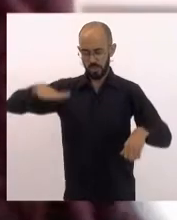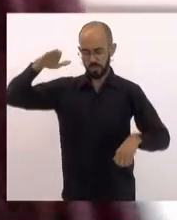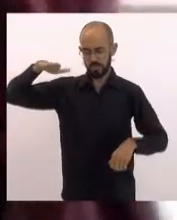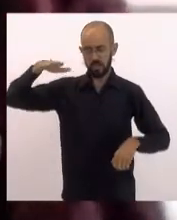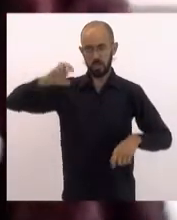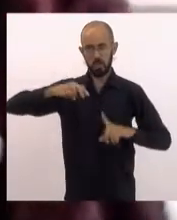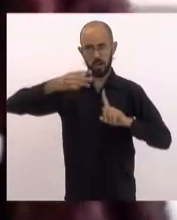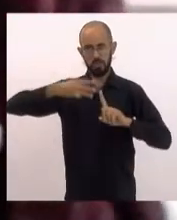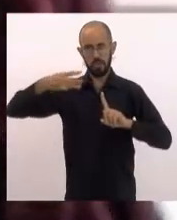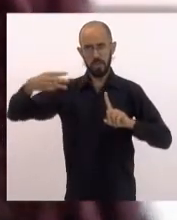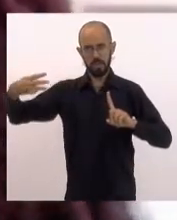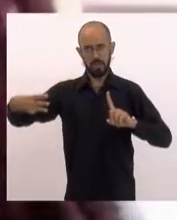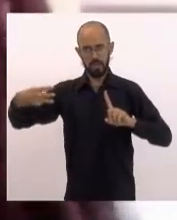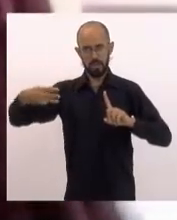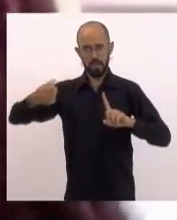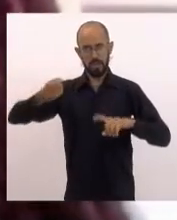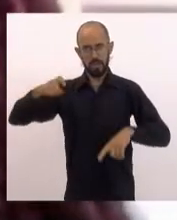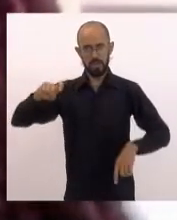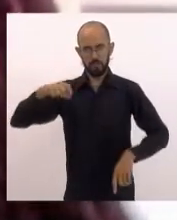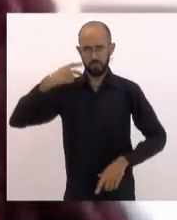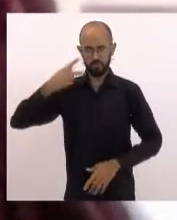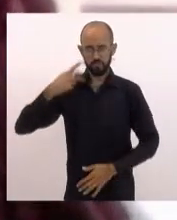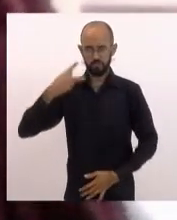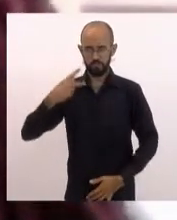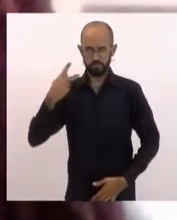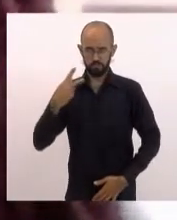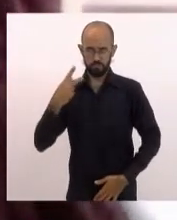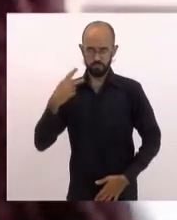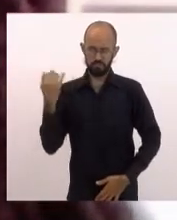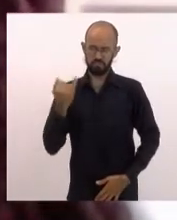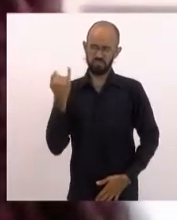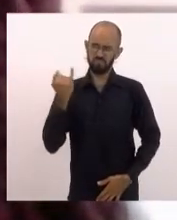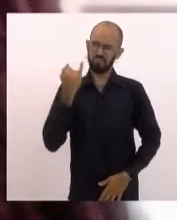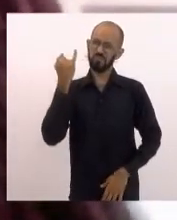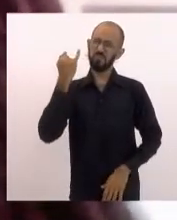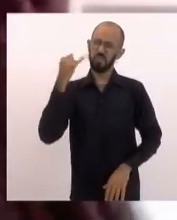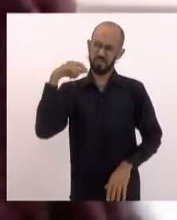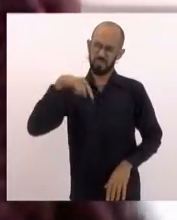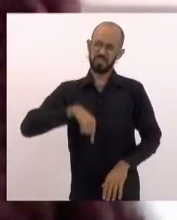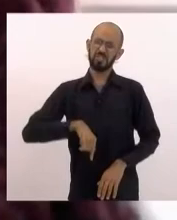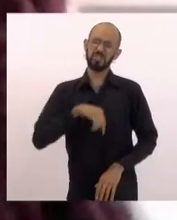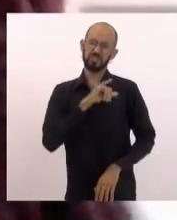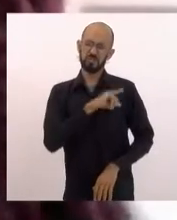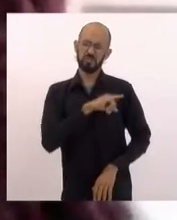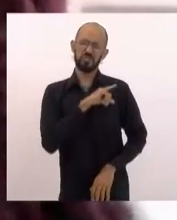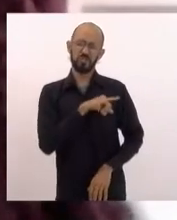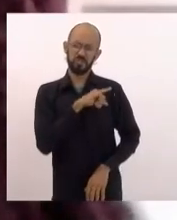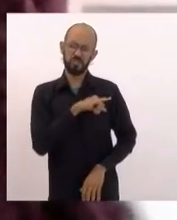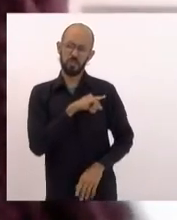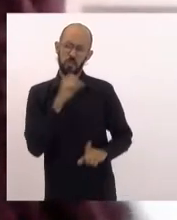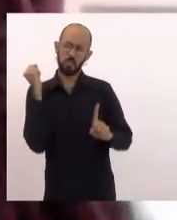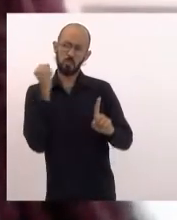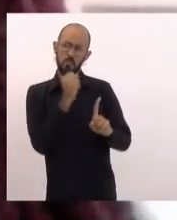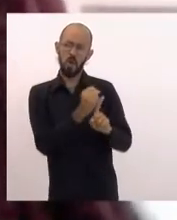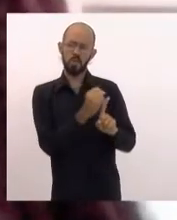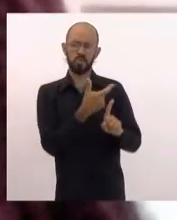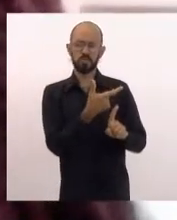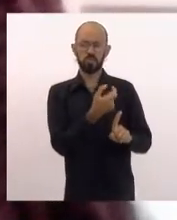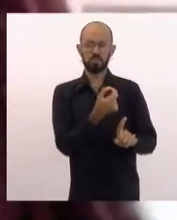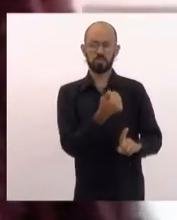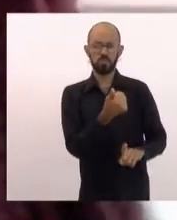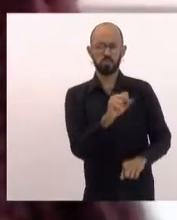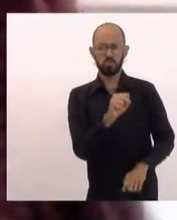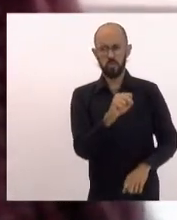vereadora, lembrando, né, uma das vereadoras mais importantes dessa cidade, executada em 2018, e que se